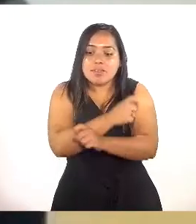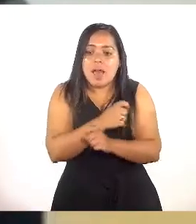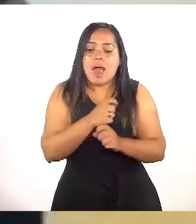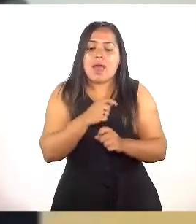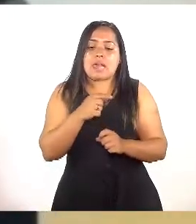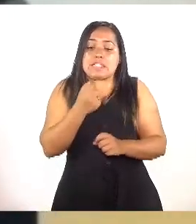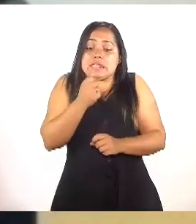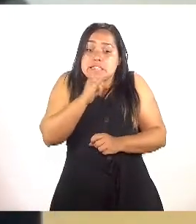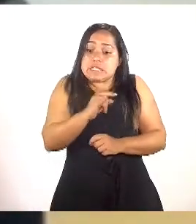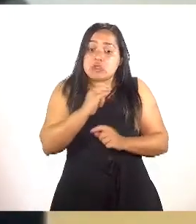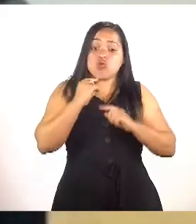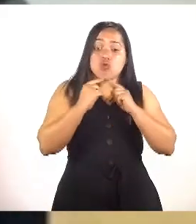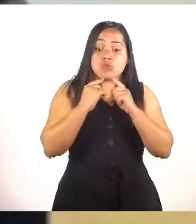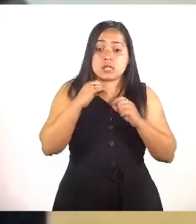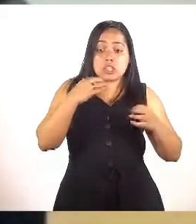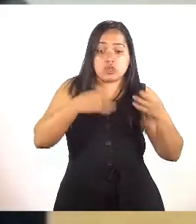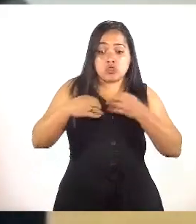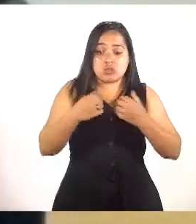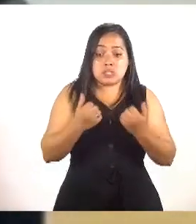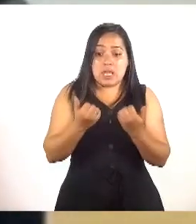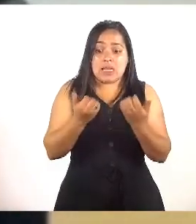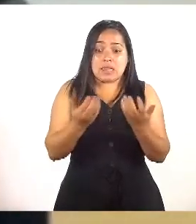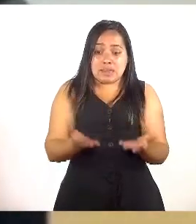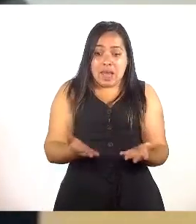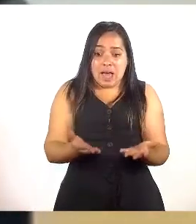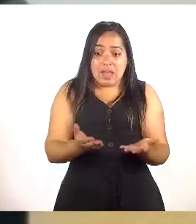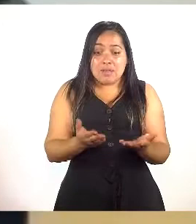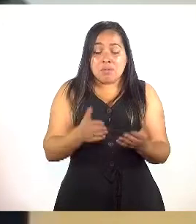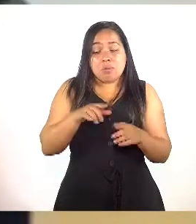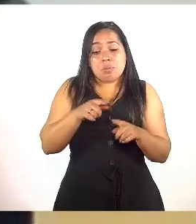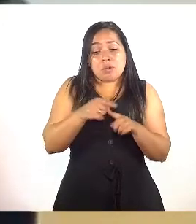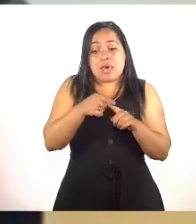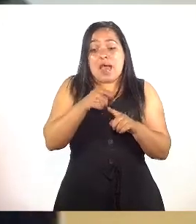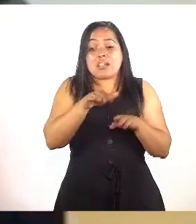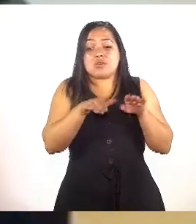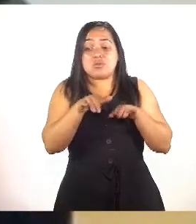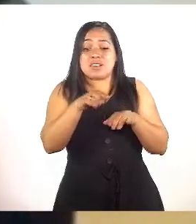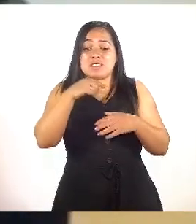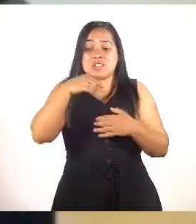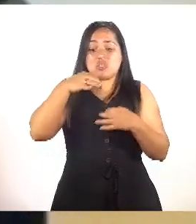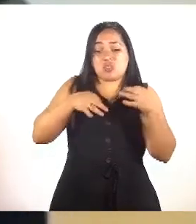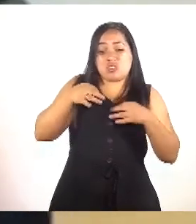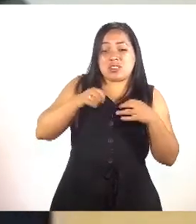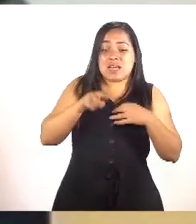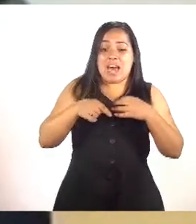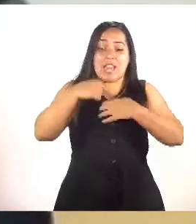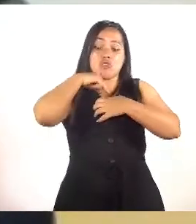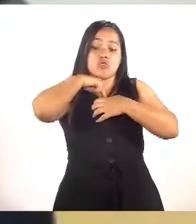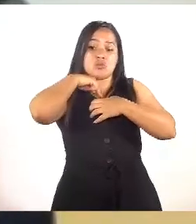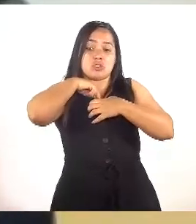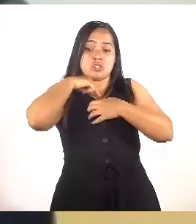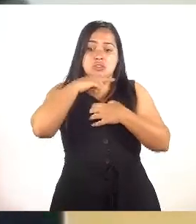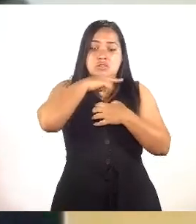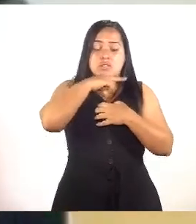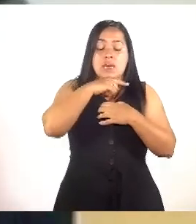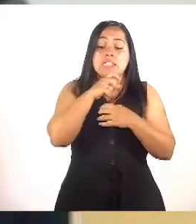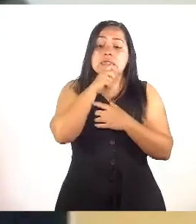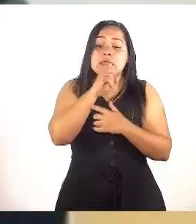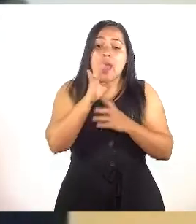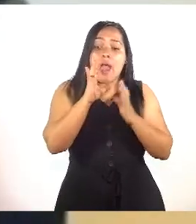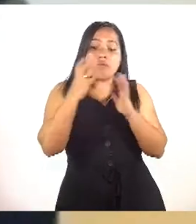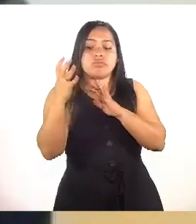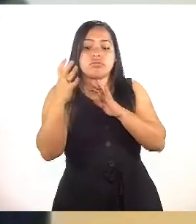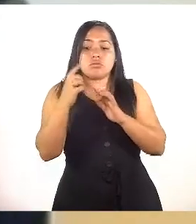essa justiça, porque isso seria um caráter subjetivo de interpretação, se eventualmente quem não se sentiu